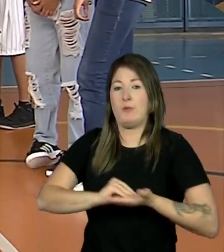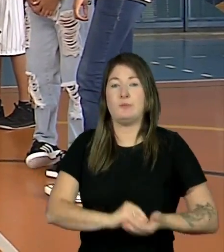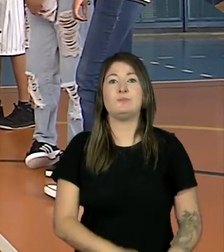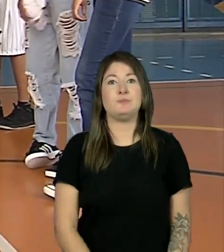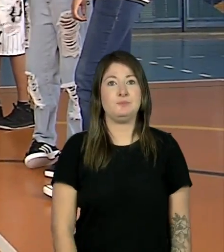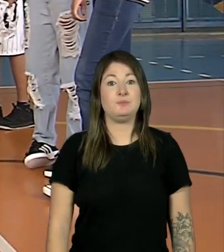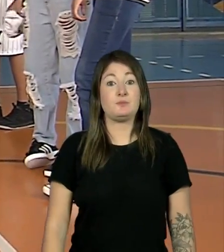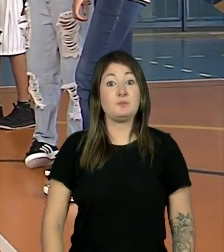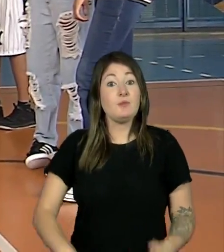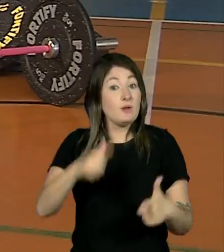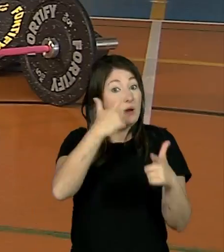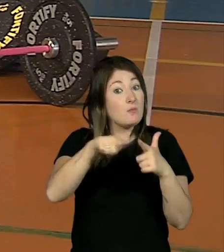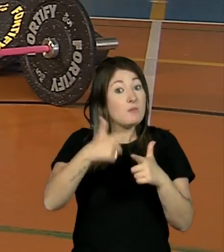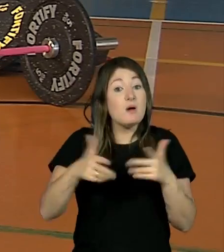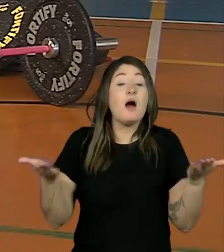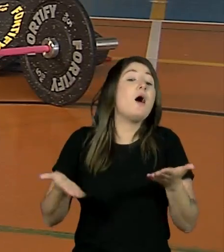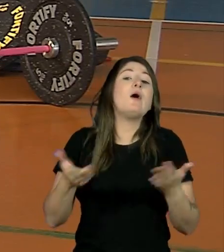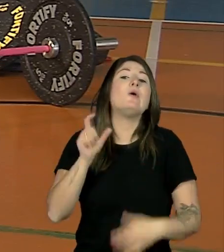é muito também